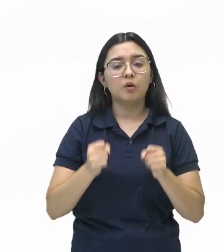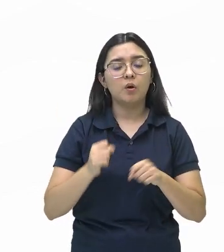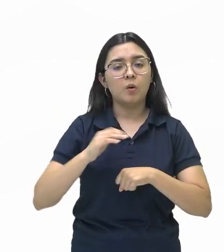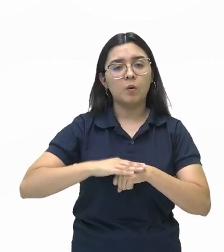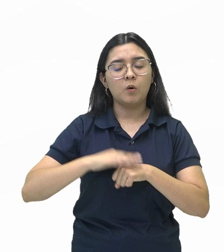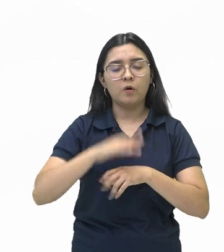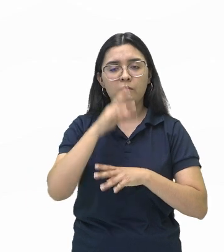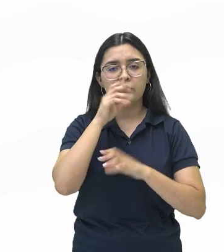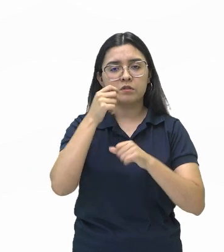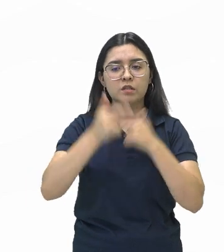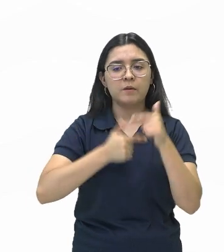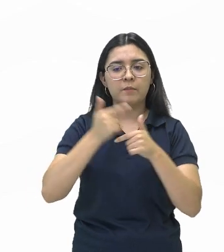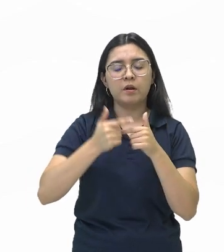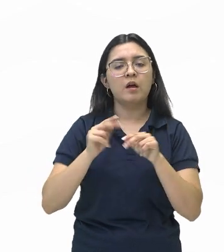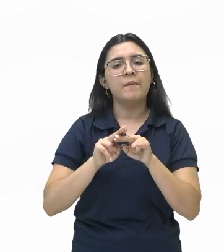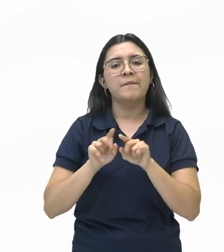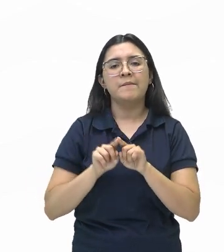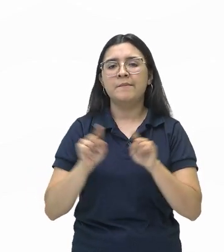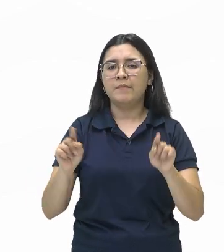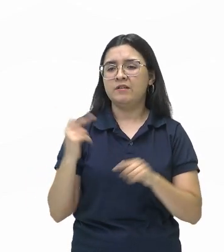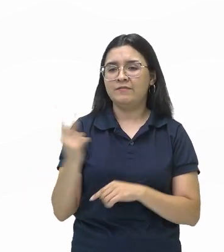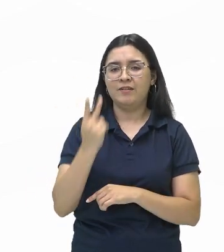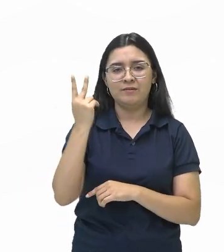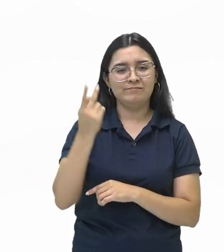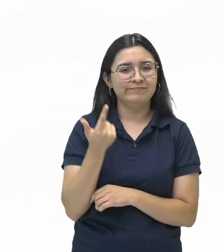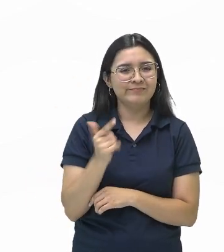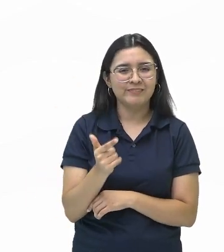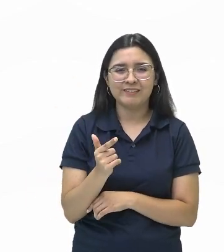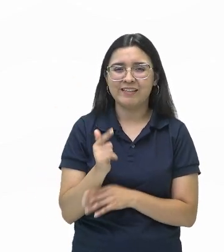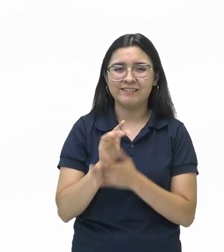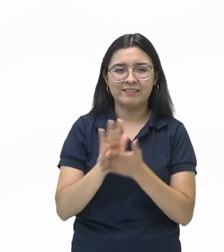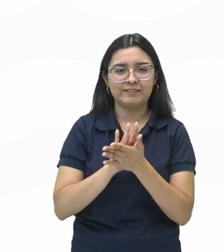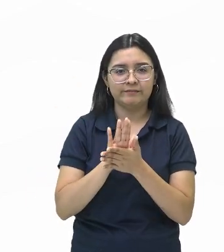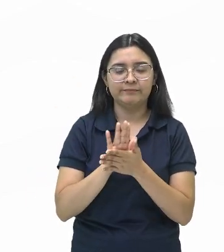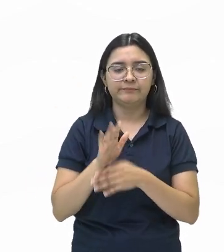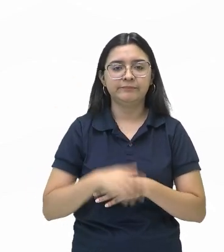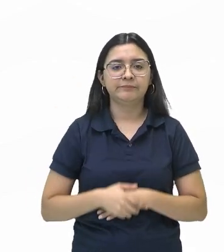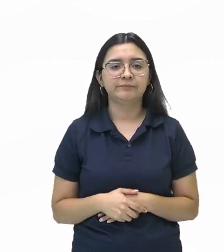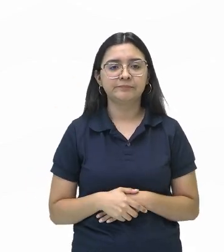trabalho e muitas vezes não é recompensado, não tem o devido valor.